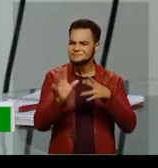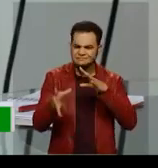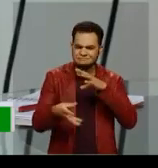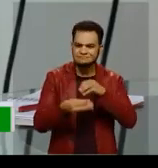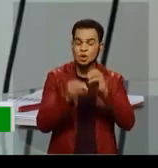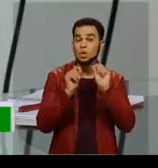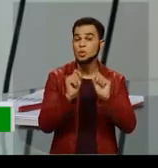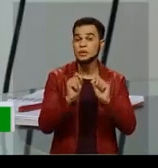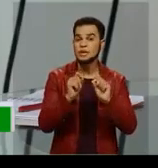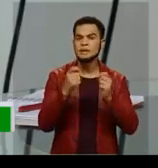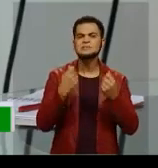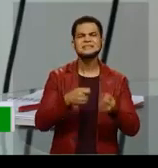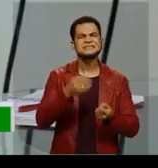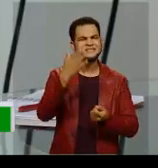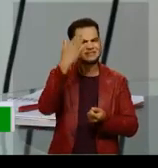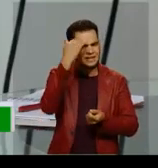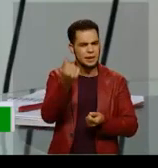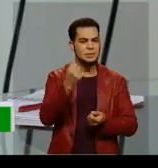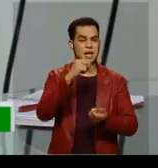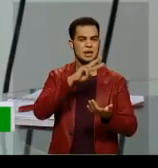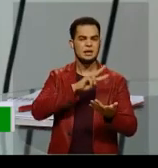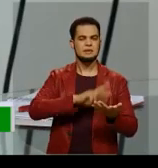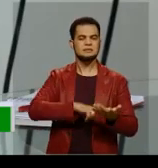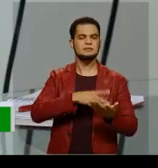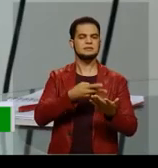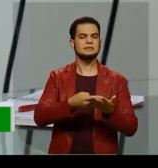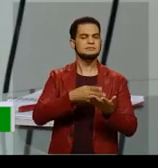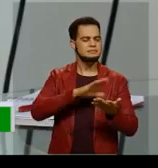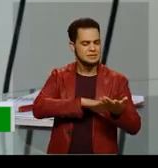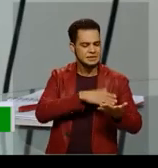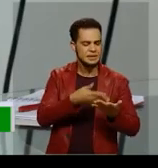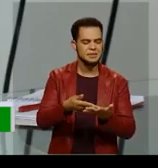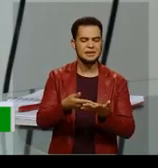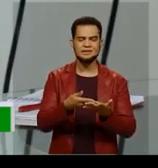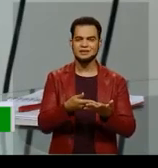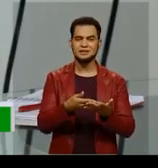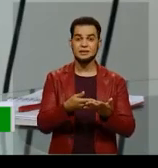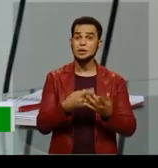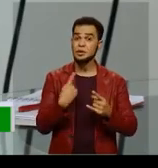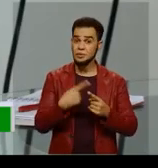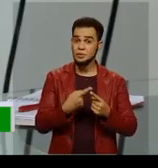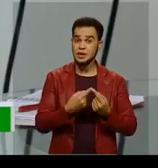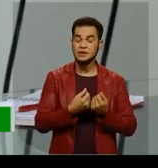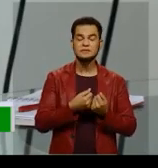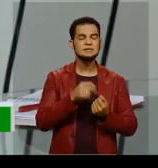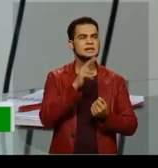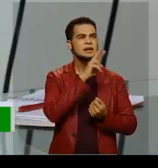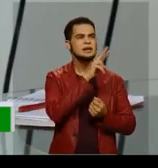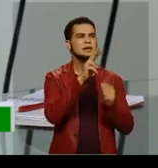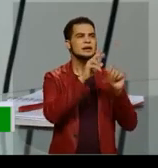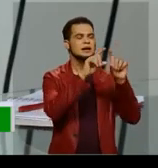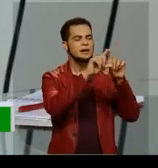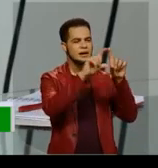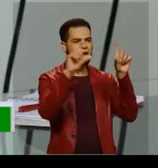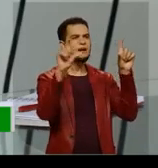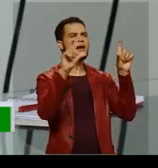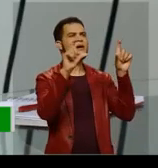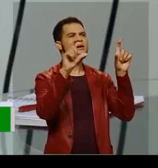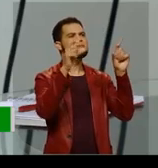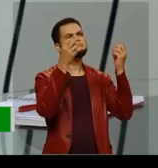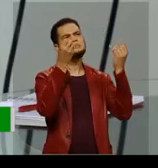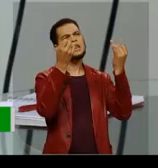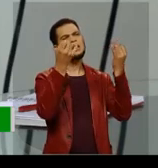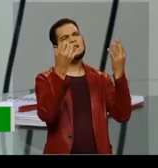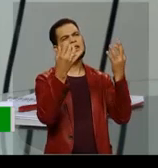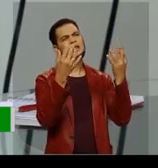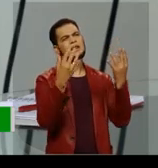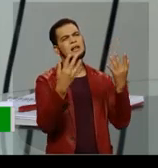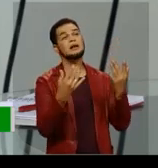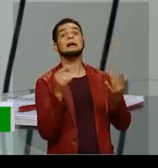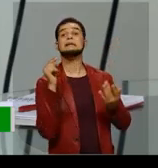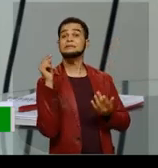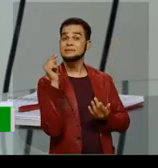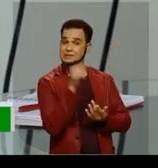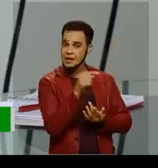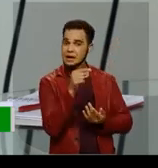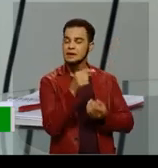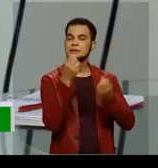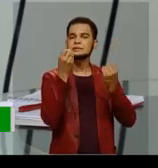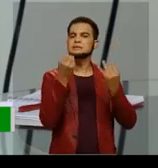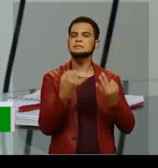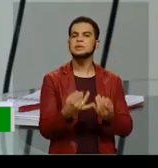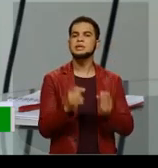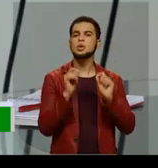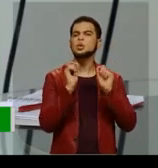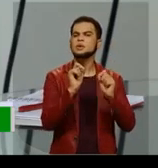o enunciado vai te levar a ler as entrelinhas, né? O que está querendo, o que você